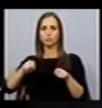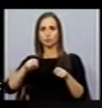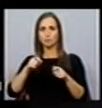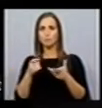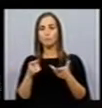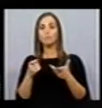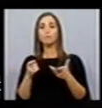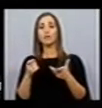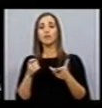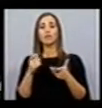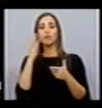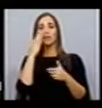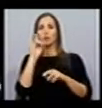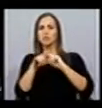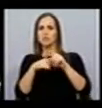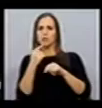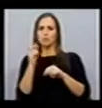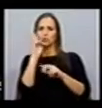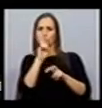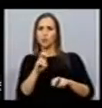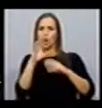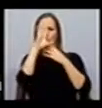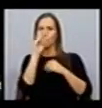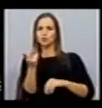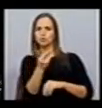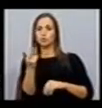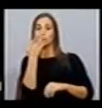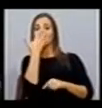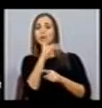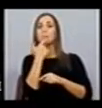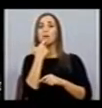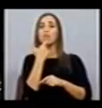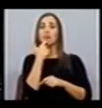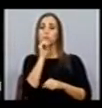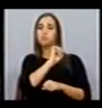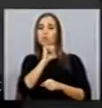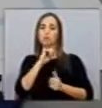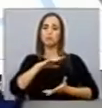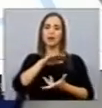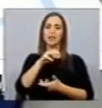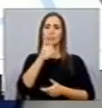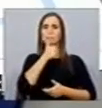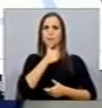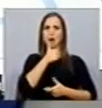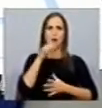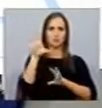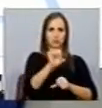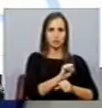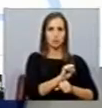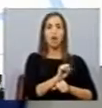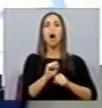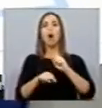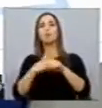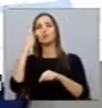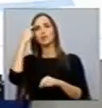tentaram descobrir qual era a origem destas 2 luas. Quase parecem 2 asteroides que foram capturados por Marte. Há outras teorias que dizem que tiveram